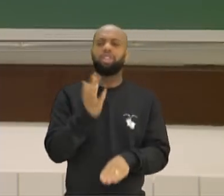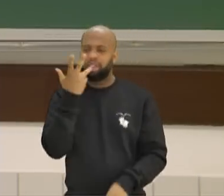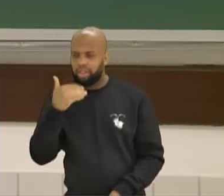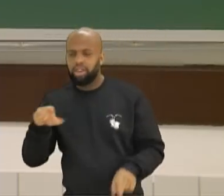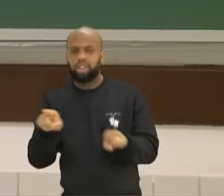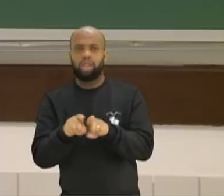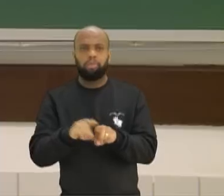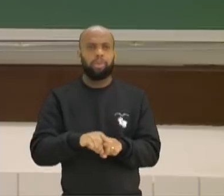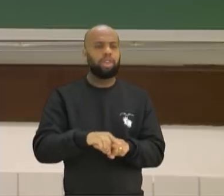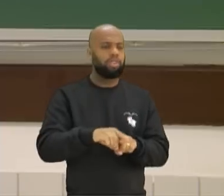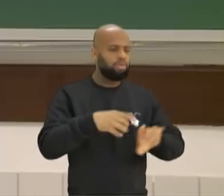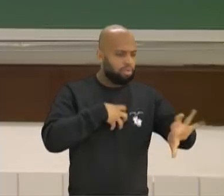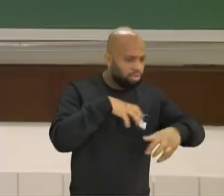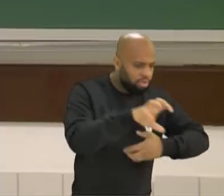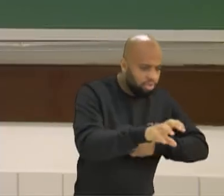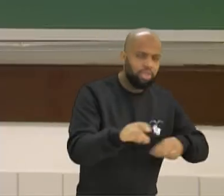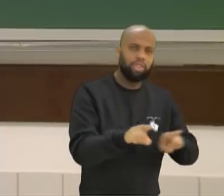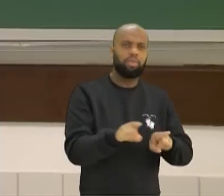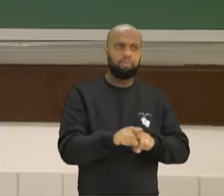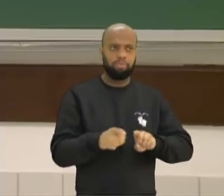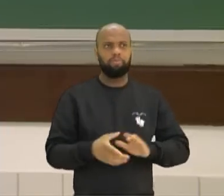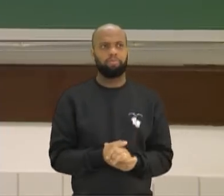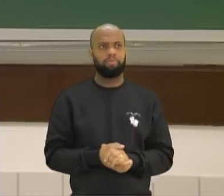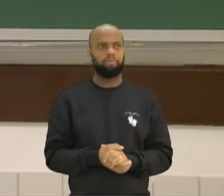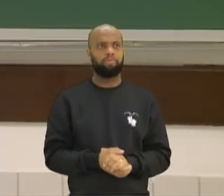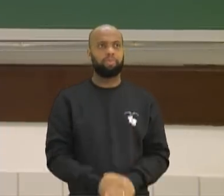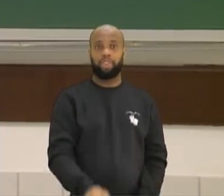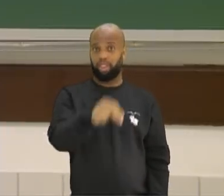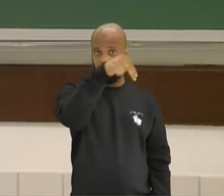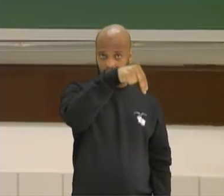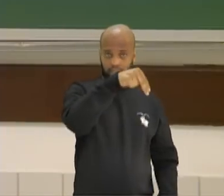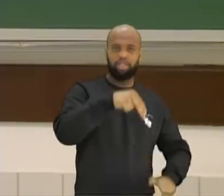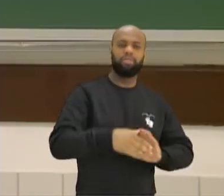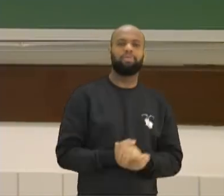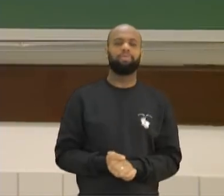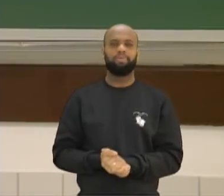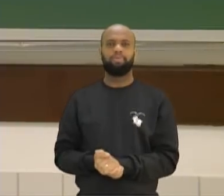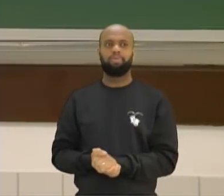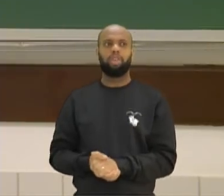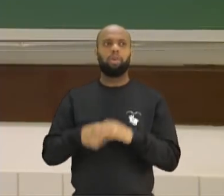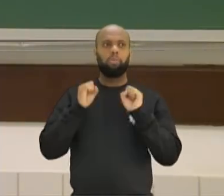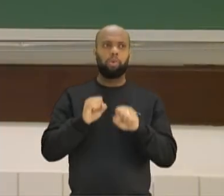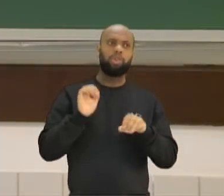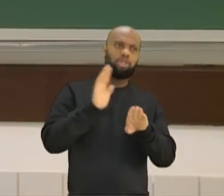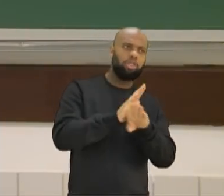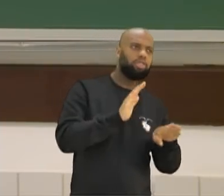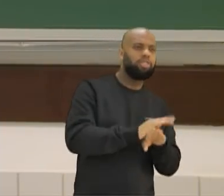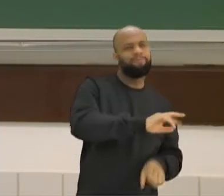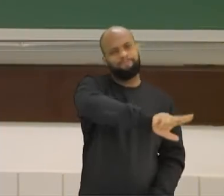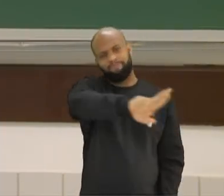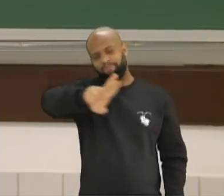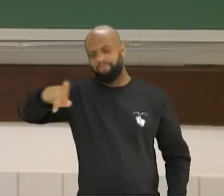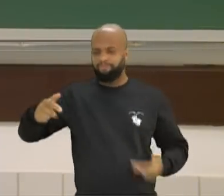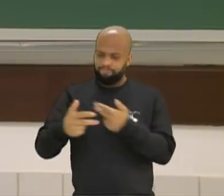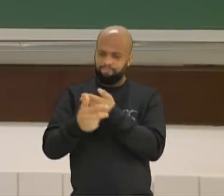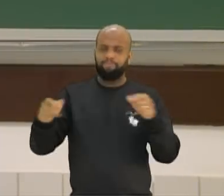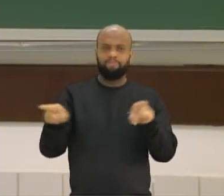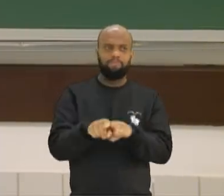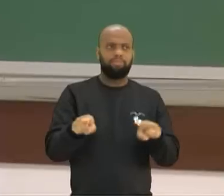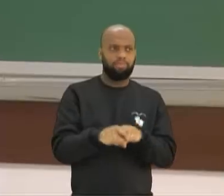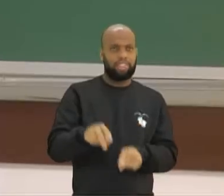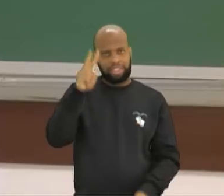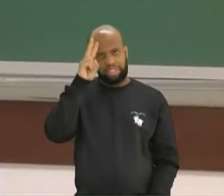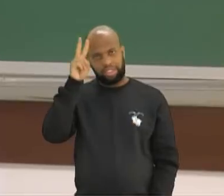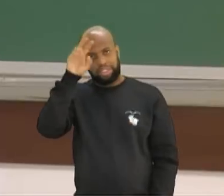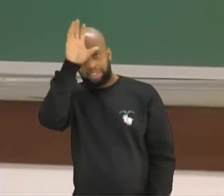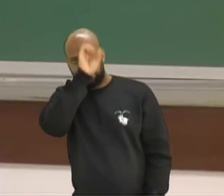entender as criancinhas, está sendo útil para as crianças. Needed for many things, a gente pode ajudar em muitas coisas. Lembra que a gente